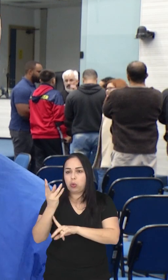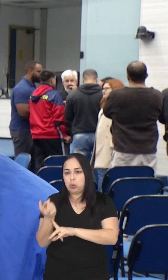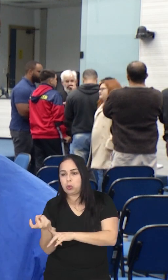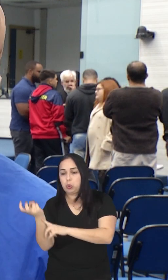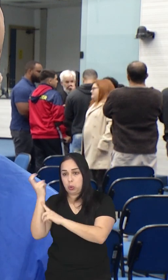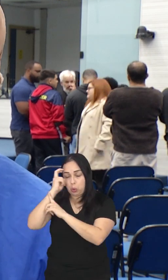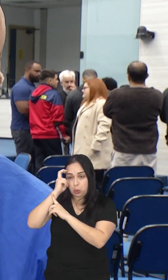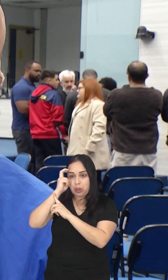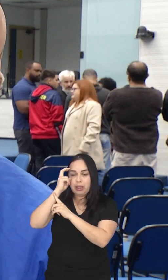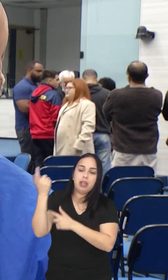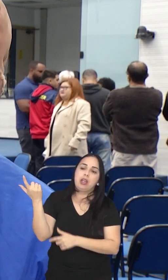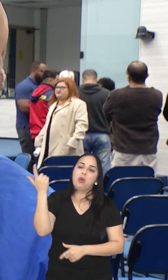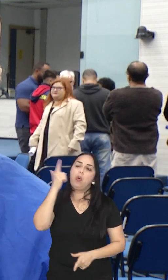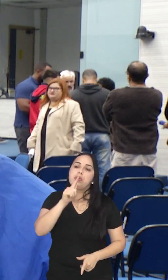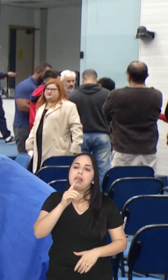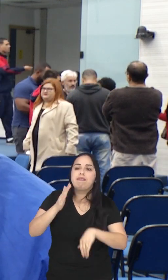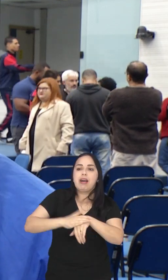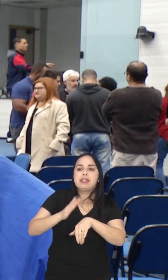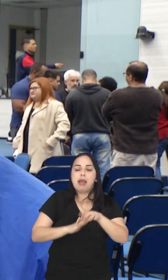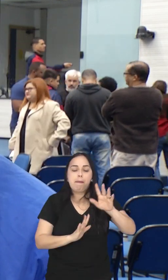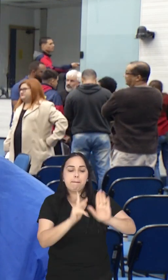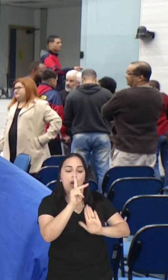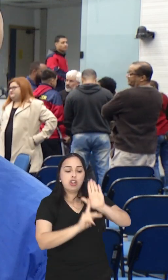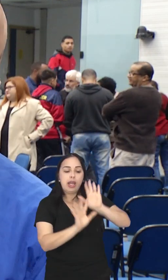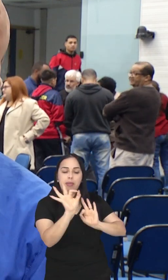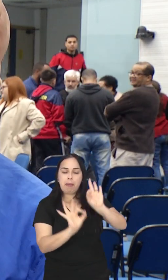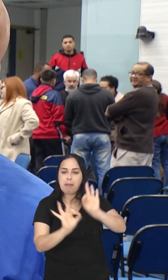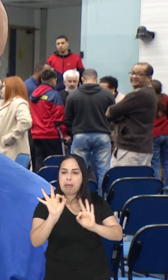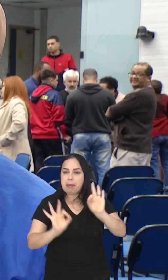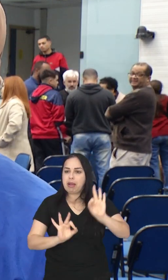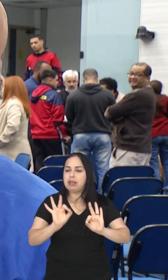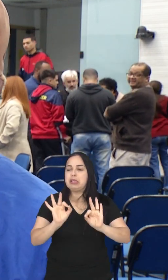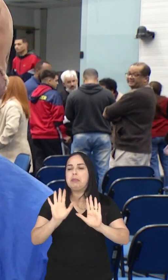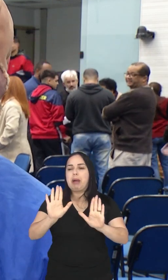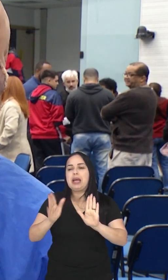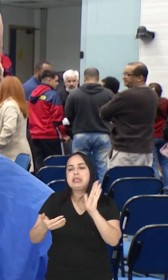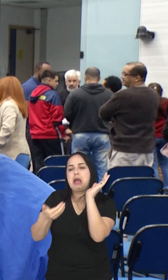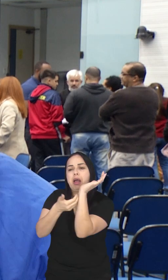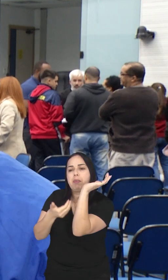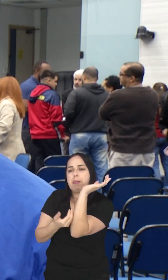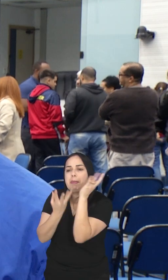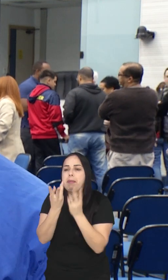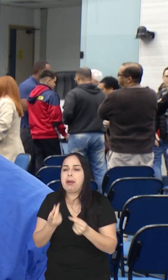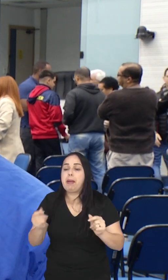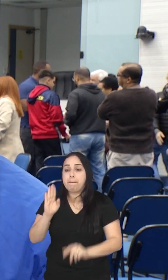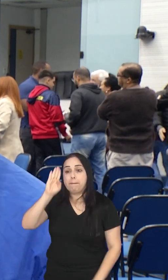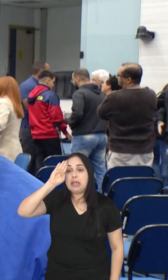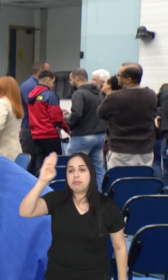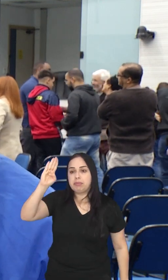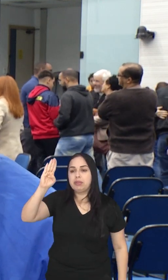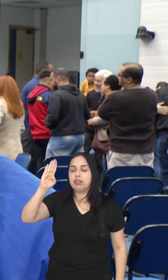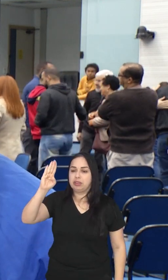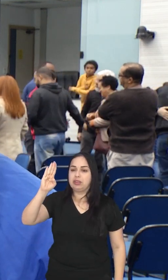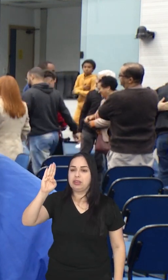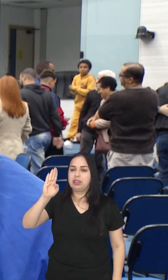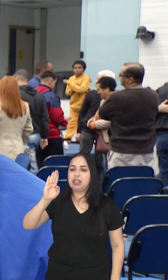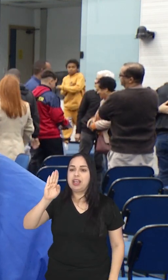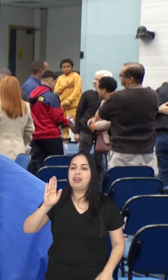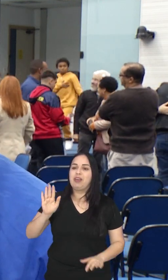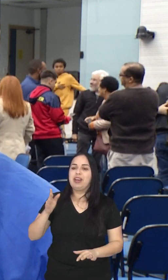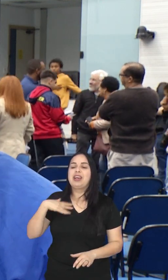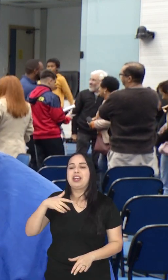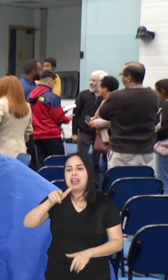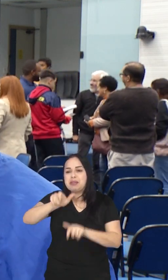de cultura da cidade consigam executar seus projetos de maneira desburocratizada e principalmente para que esse produto